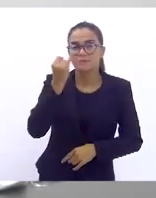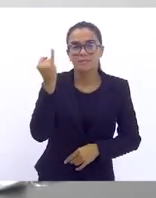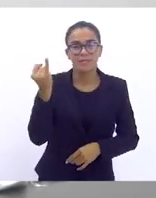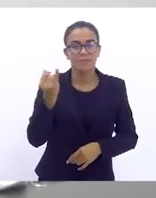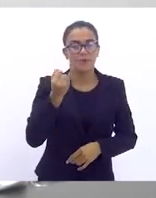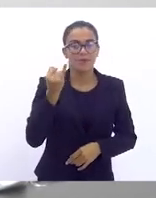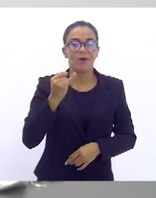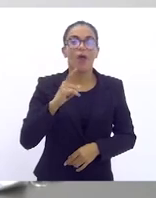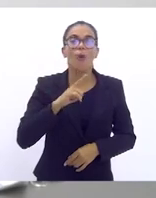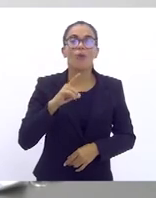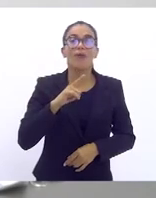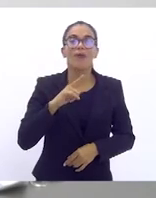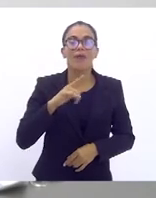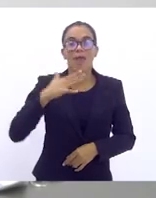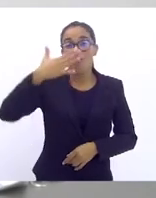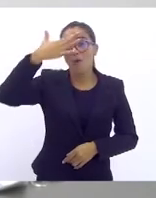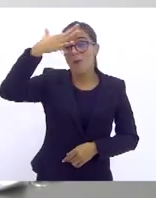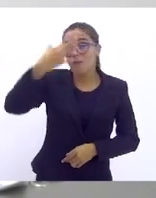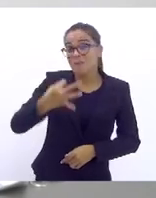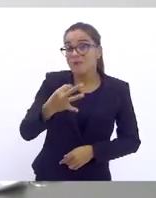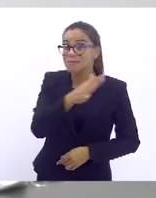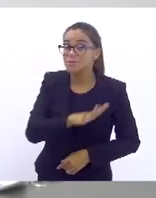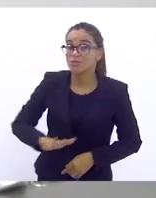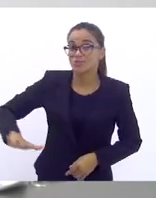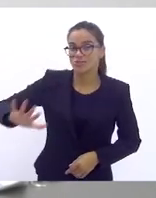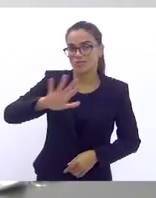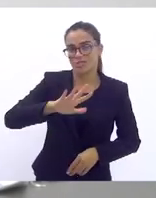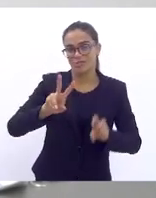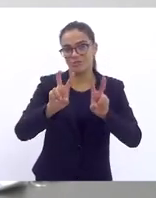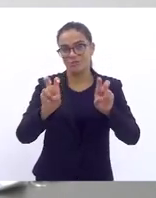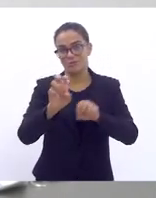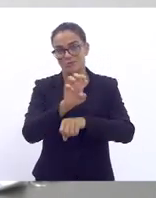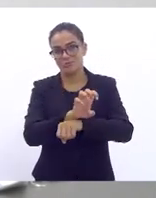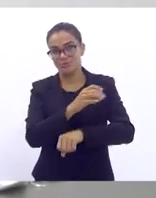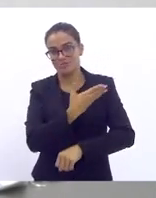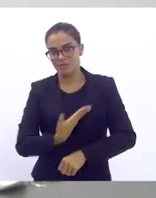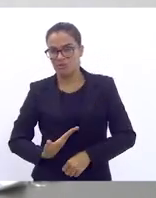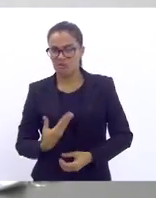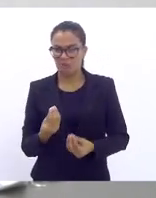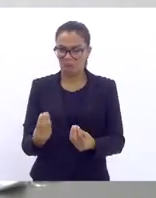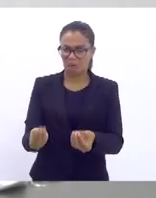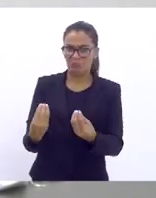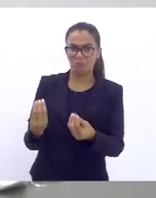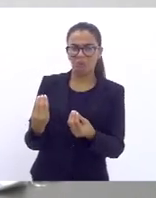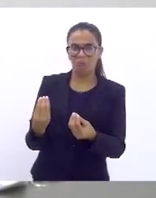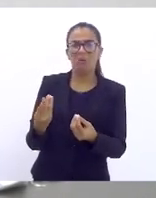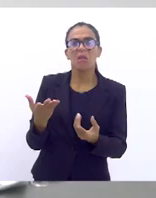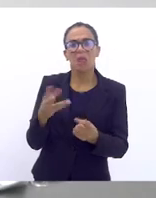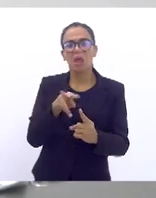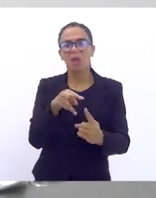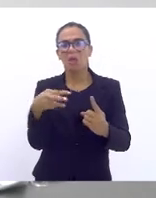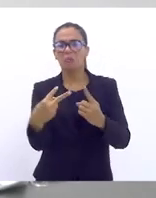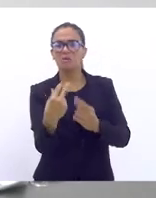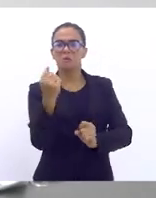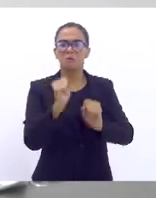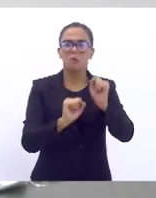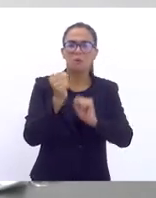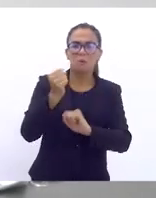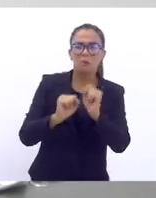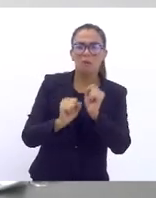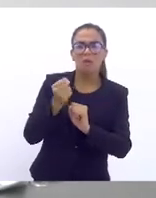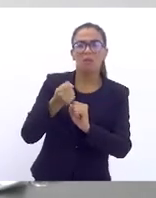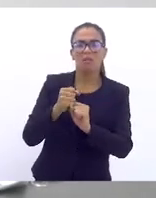tem uma concepção geral do Estado eu podia dizer assim bom e a perspectiva de produção de